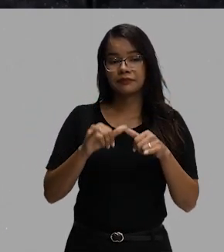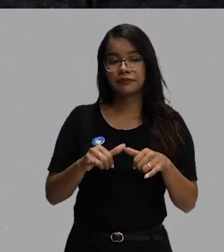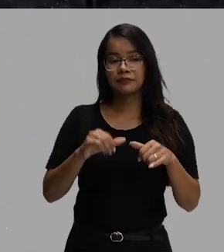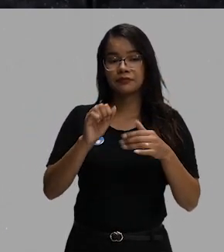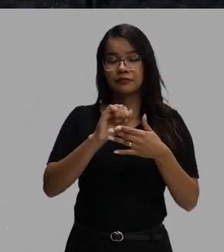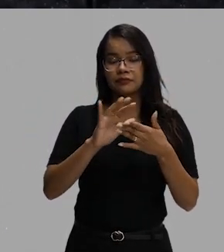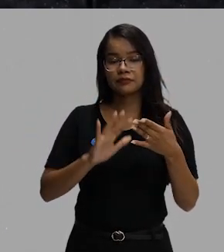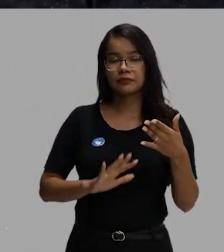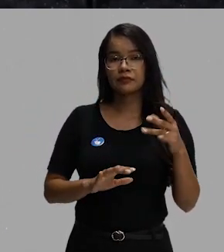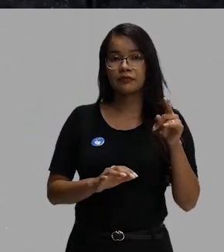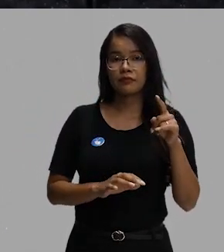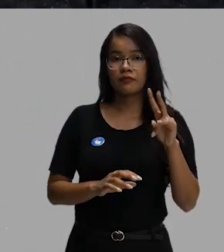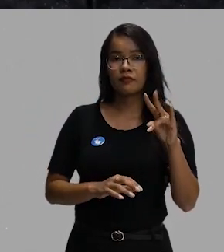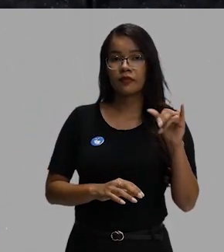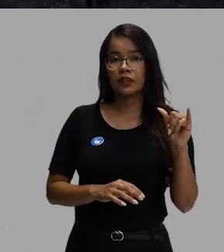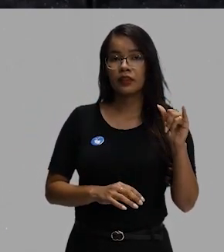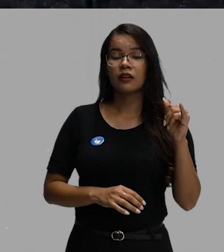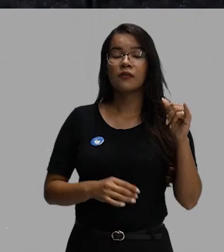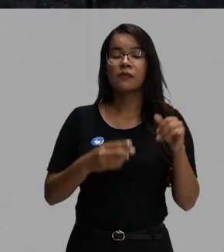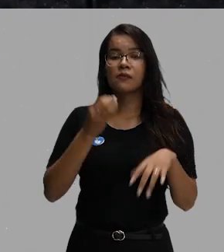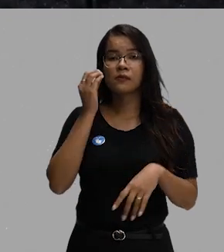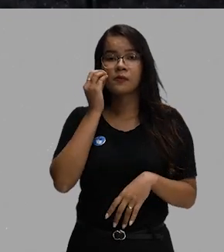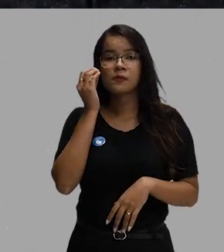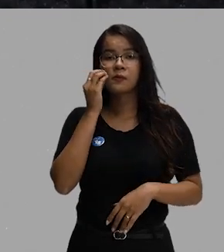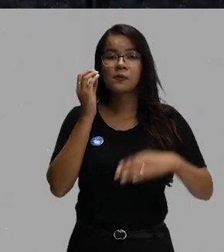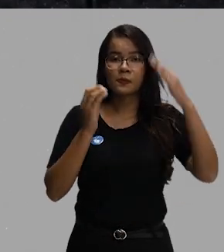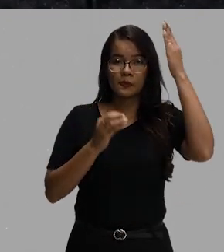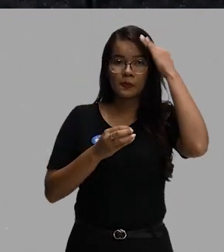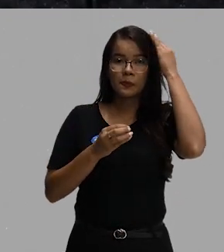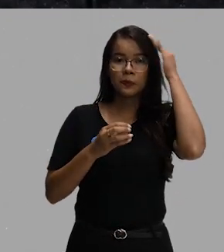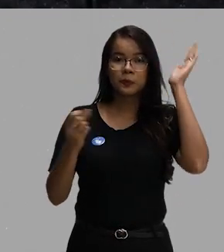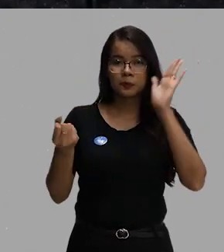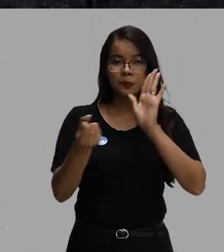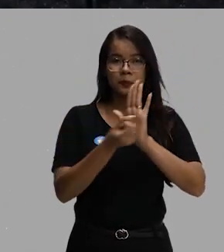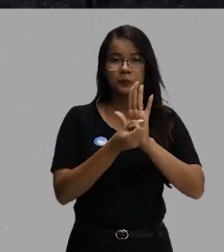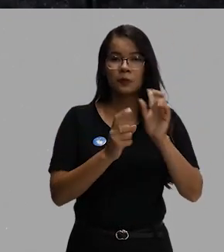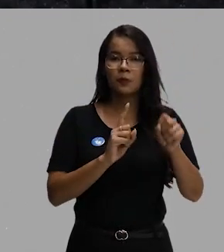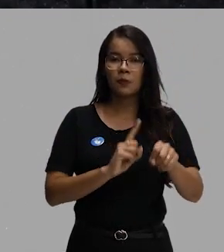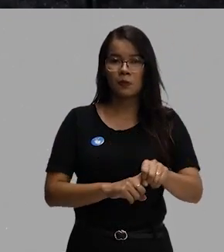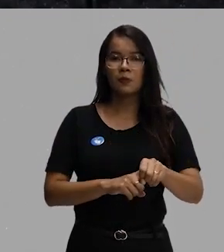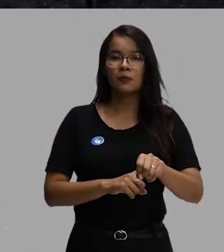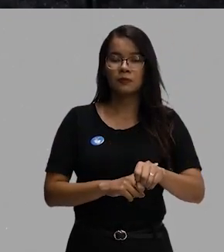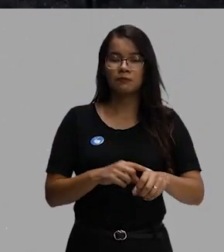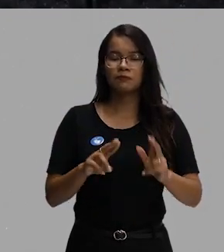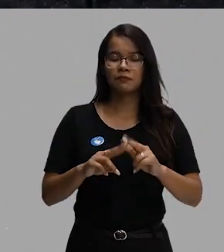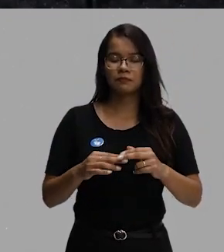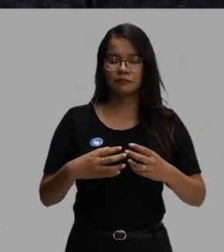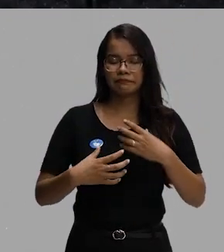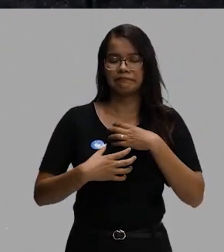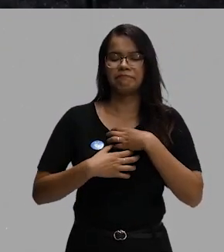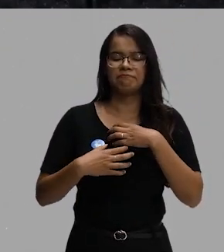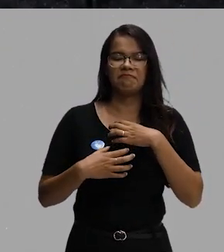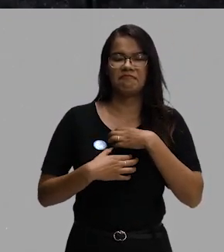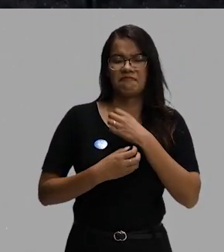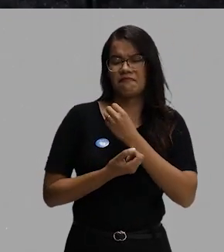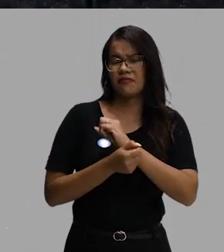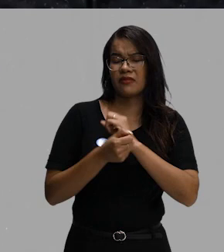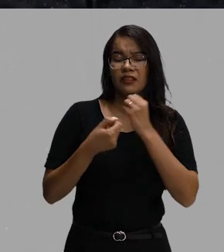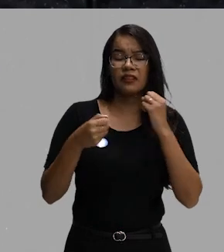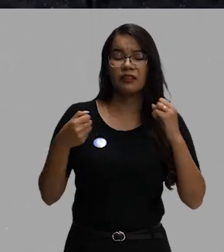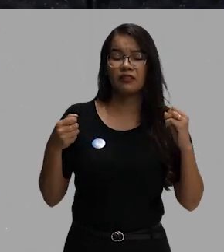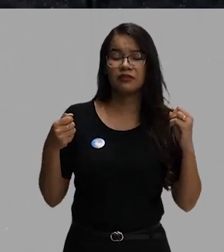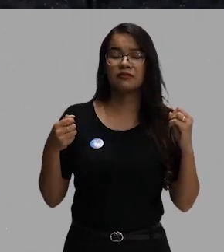devagar, e você vai acompanhando, tentando entender essa época marcada por sentimentalismo,